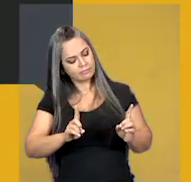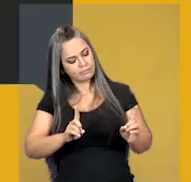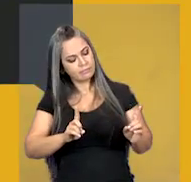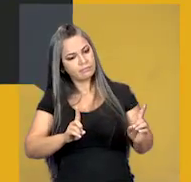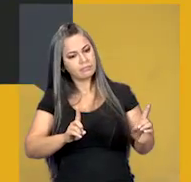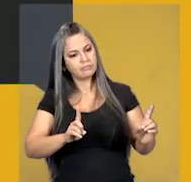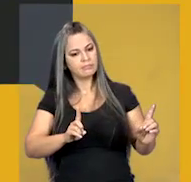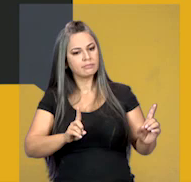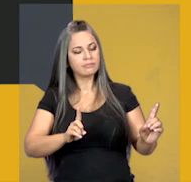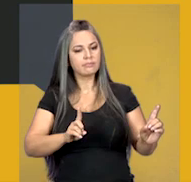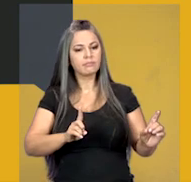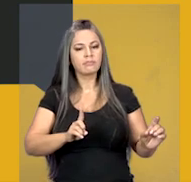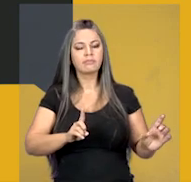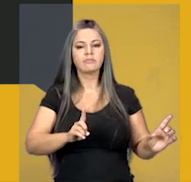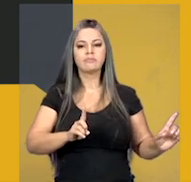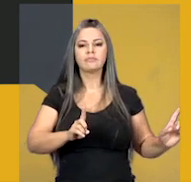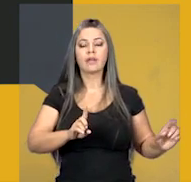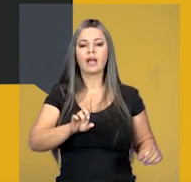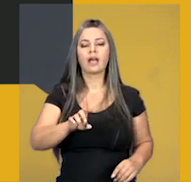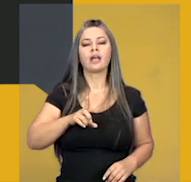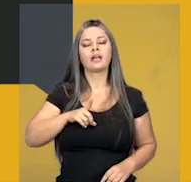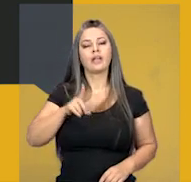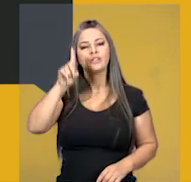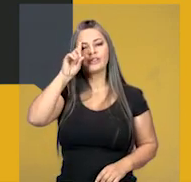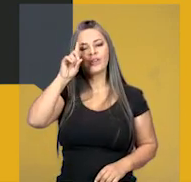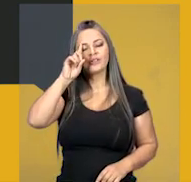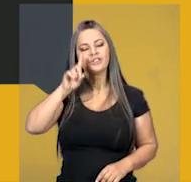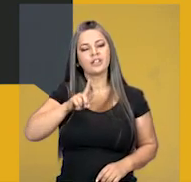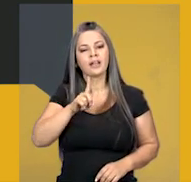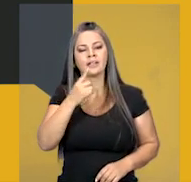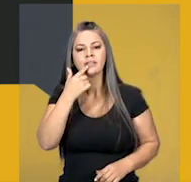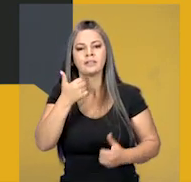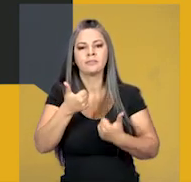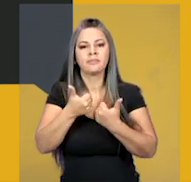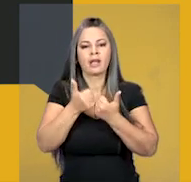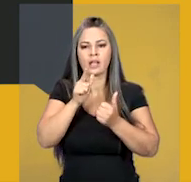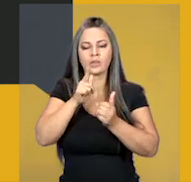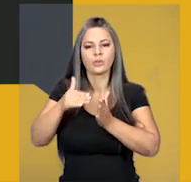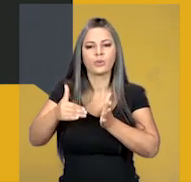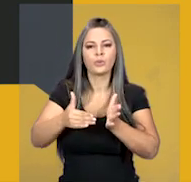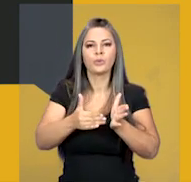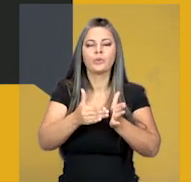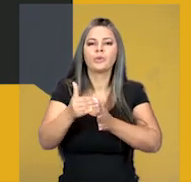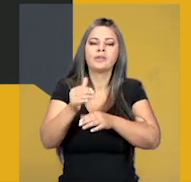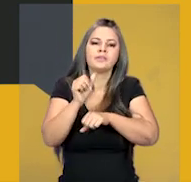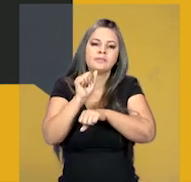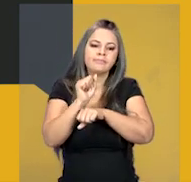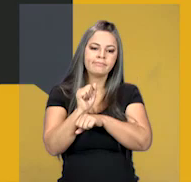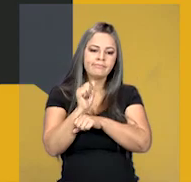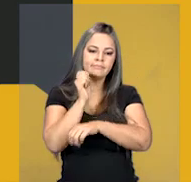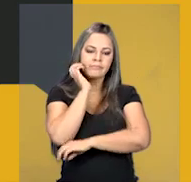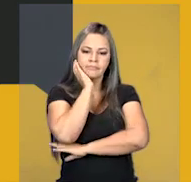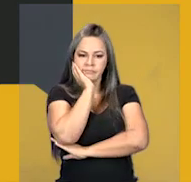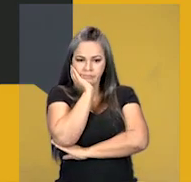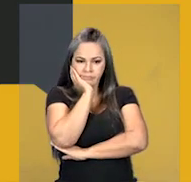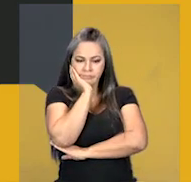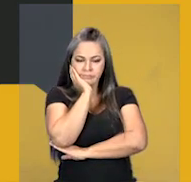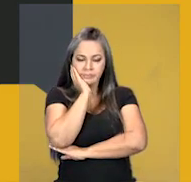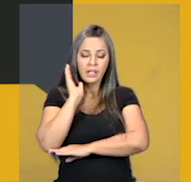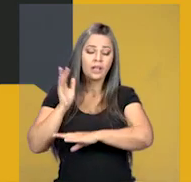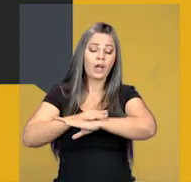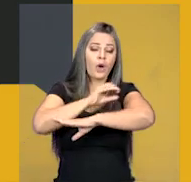Todos os dias, Potira ia para a margem do rio esperar o esposo. Passou-se muito tempo, mas Potira permanecia